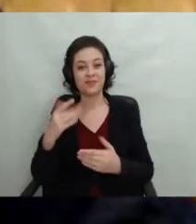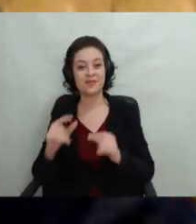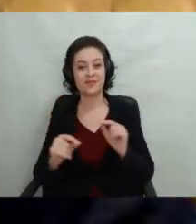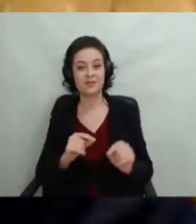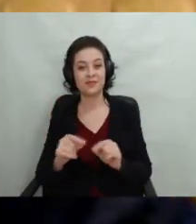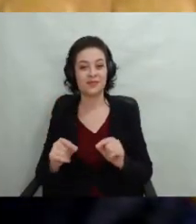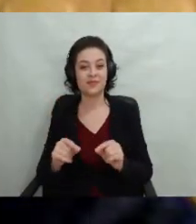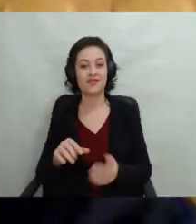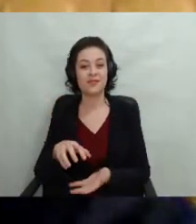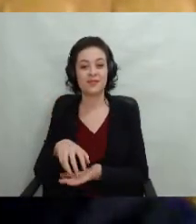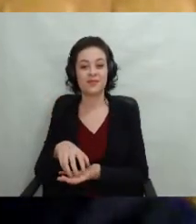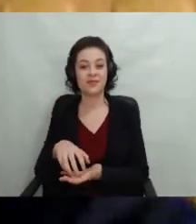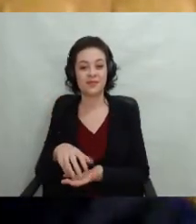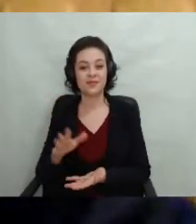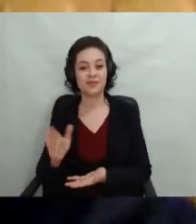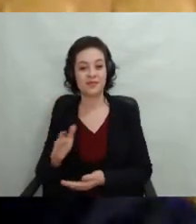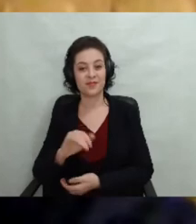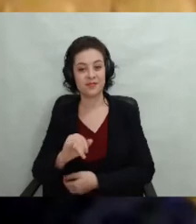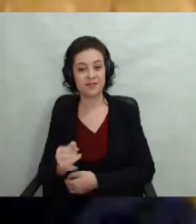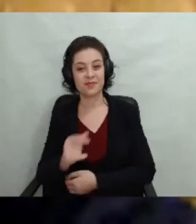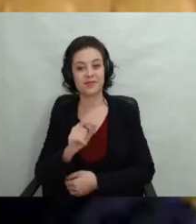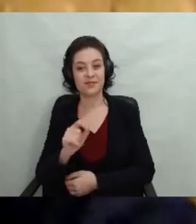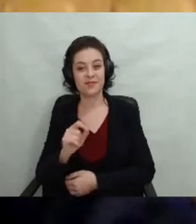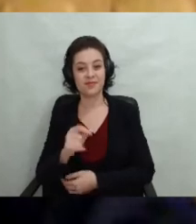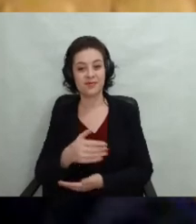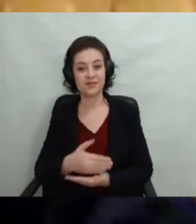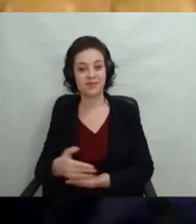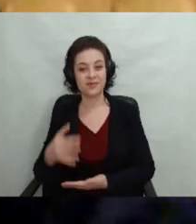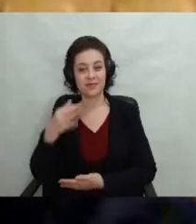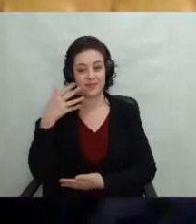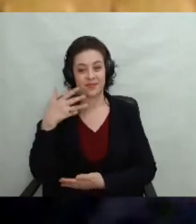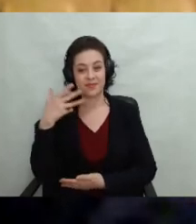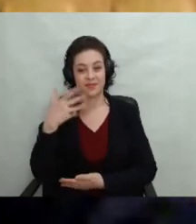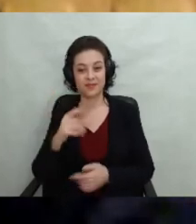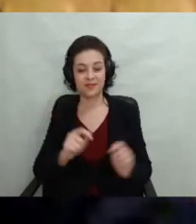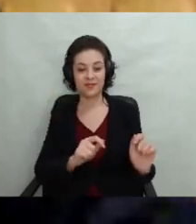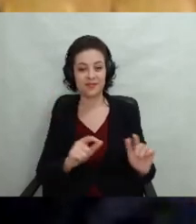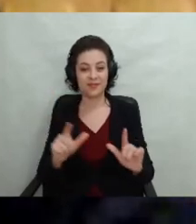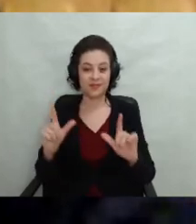já passar diretamente a minha apresentação, por favor.